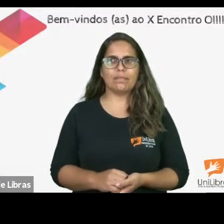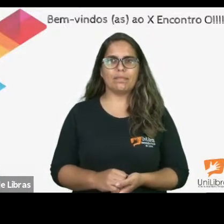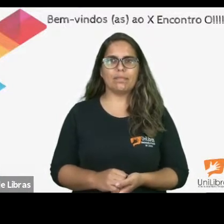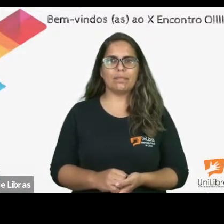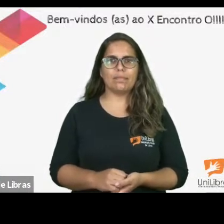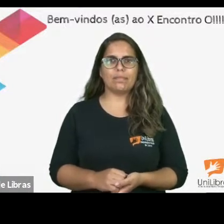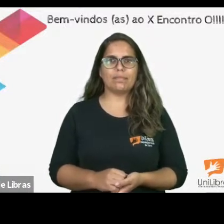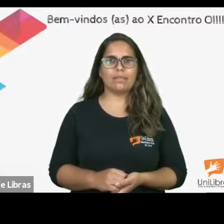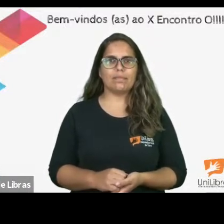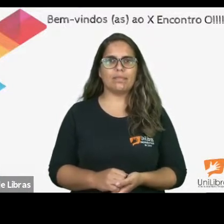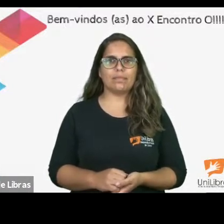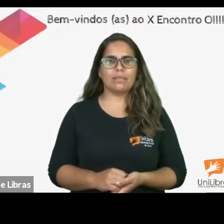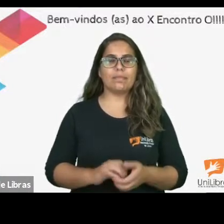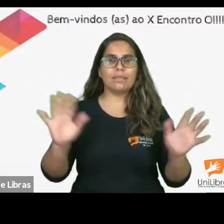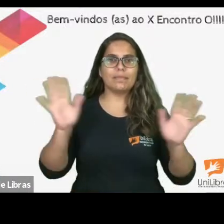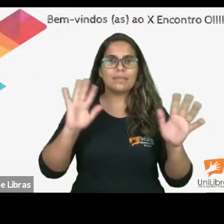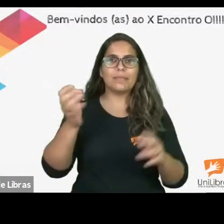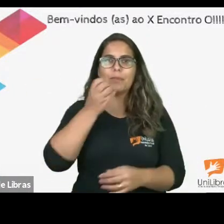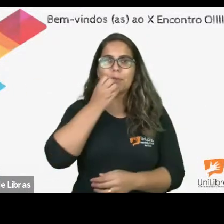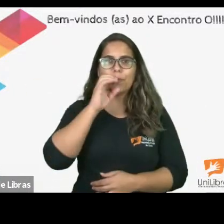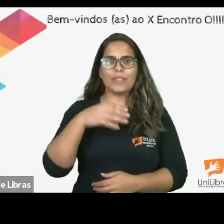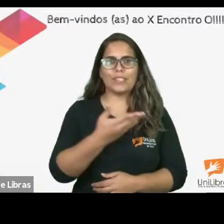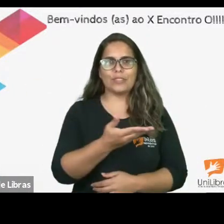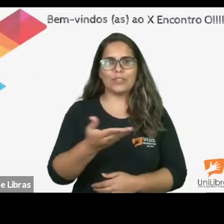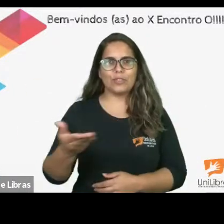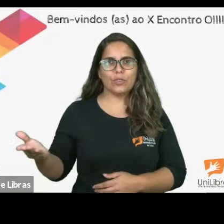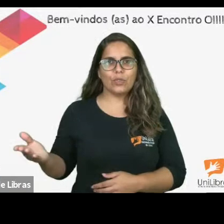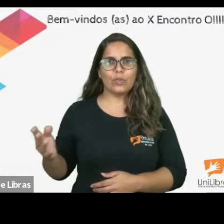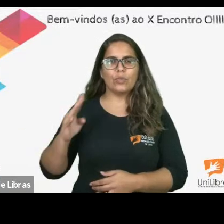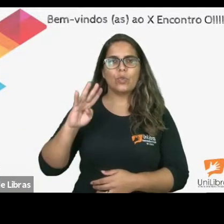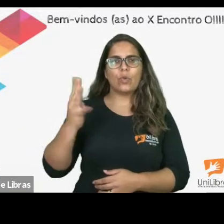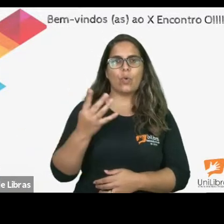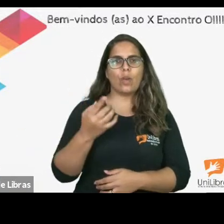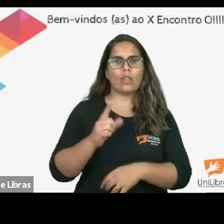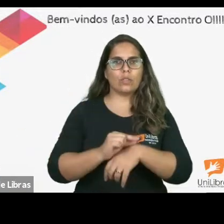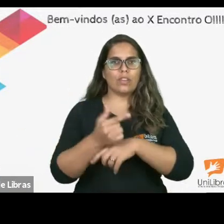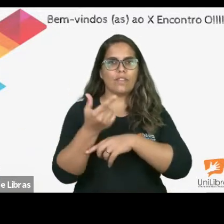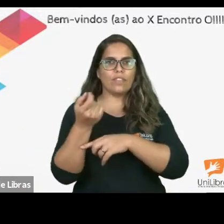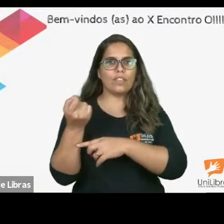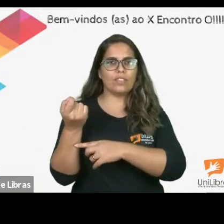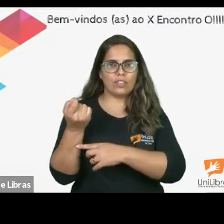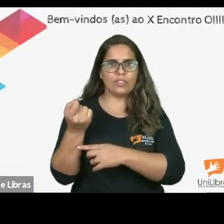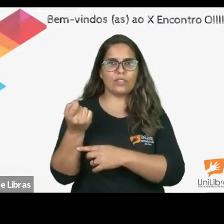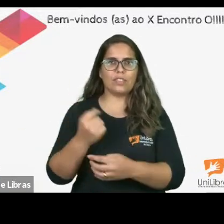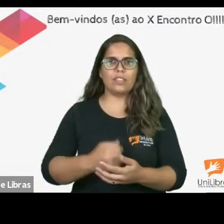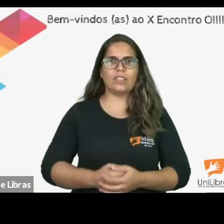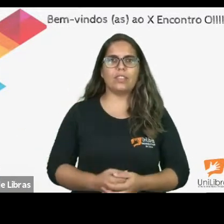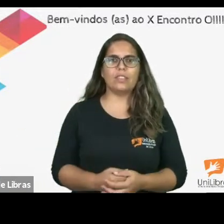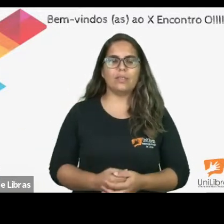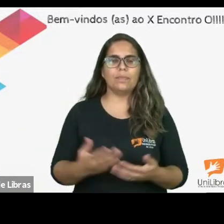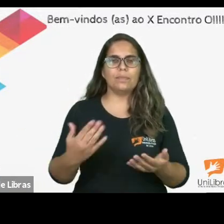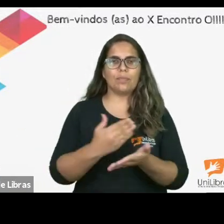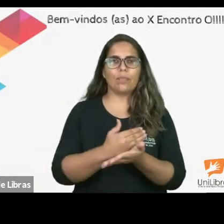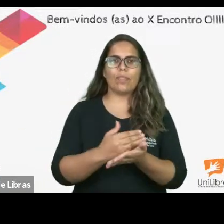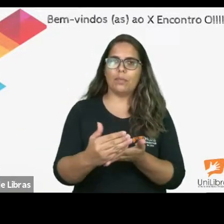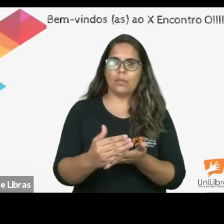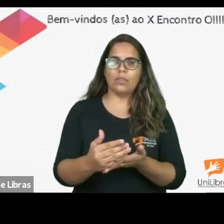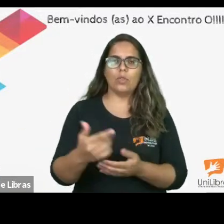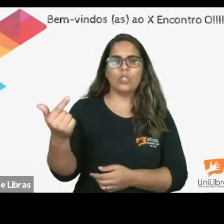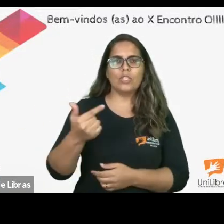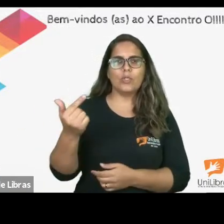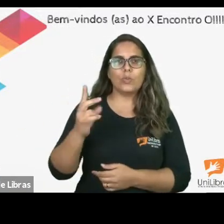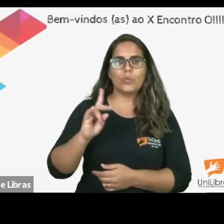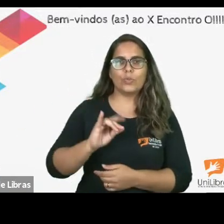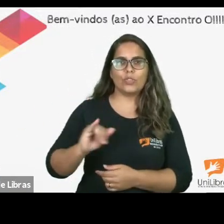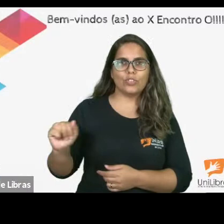Muito boa tarde a todos. São 16 horas e 20 minutos nesse momento. Nós estamos iniciando o nosso segundo